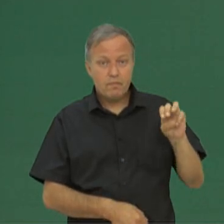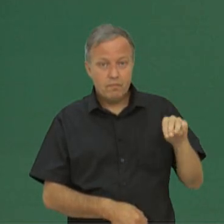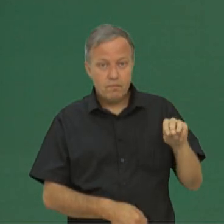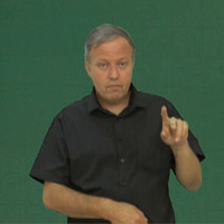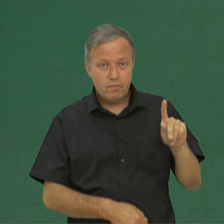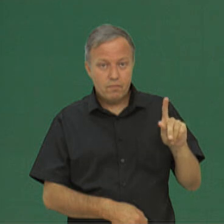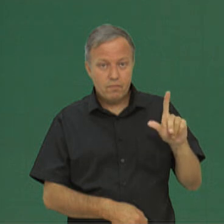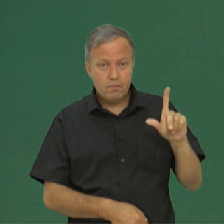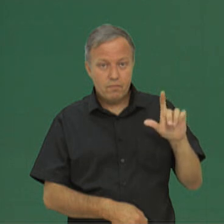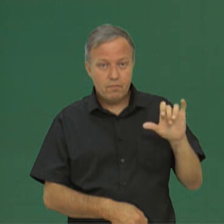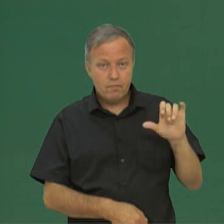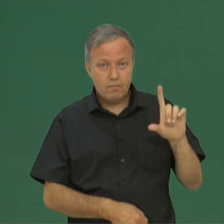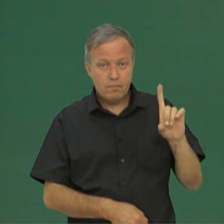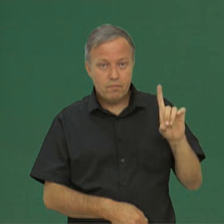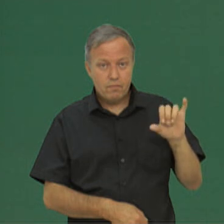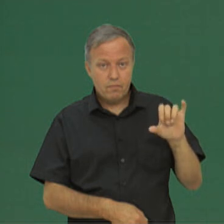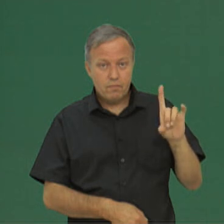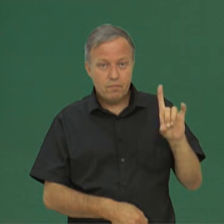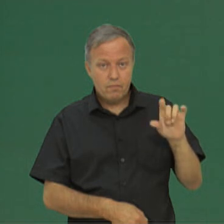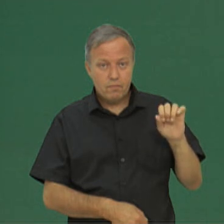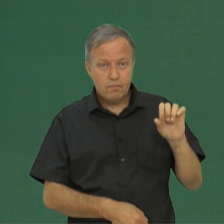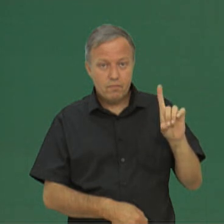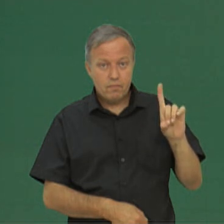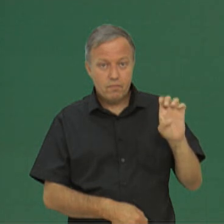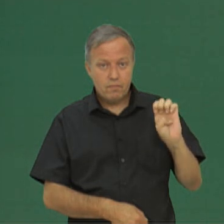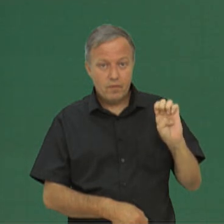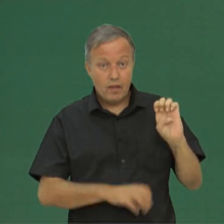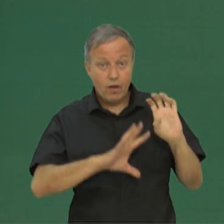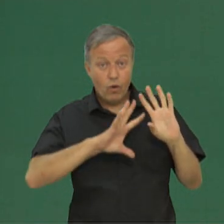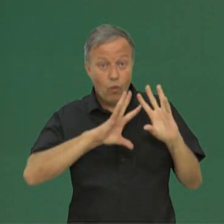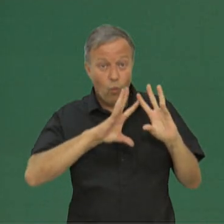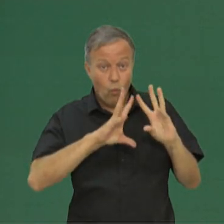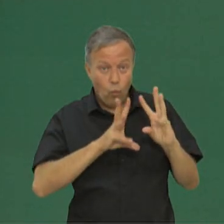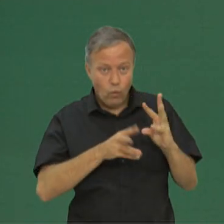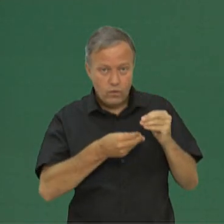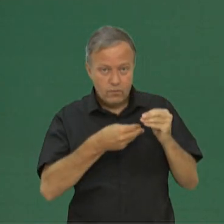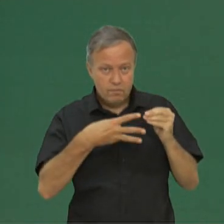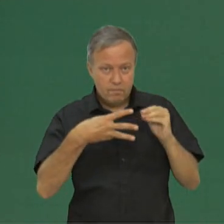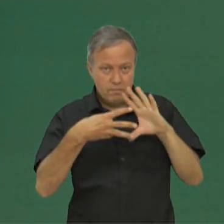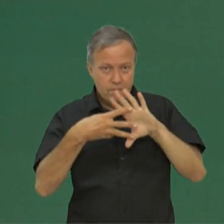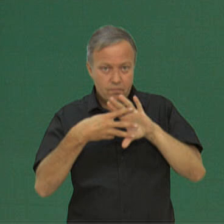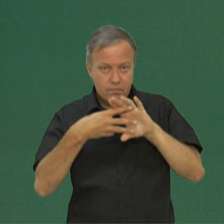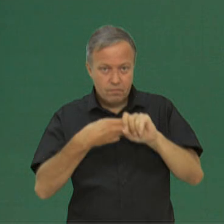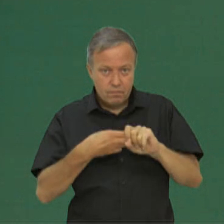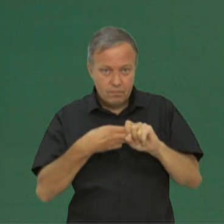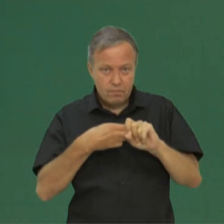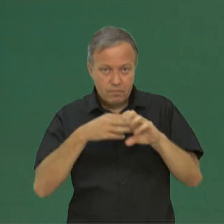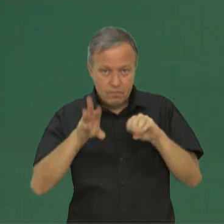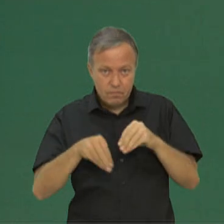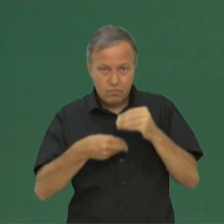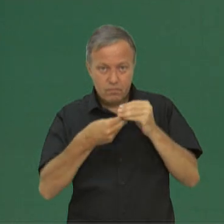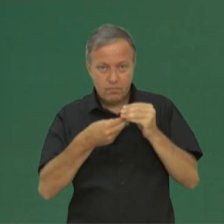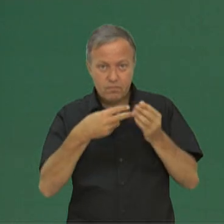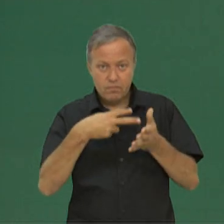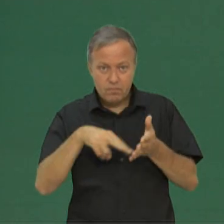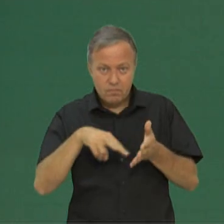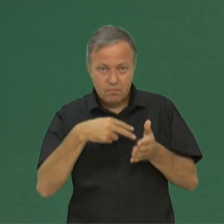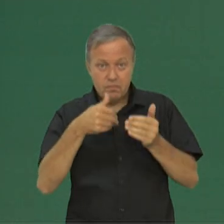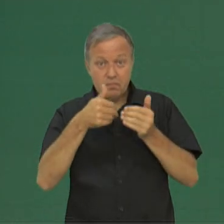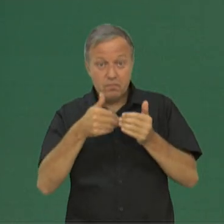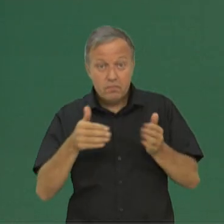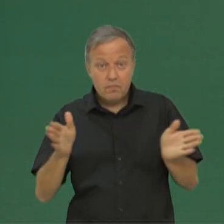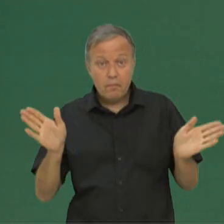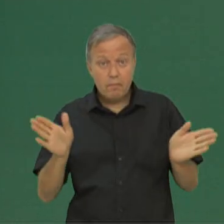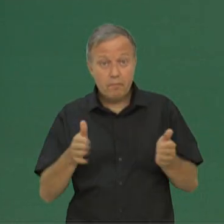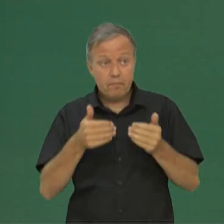tínhamos histórias, né? Por isso, nós tínhamos mais dramaticidade, né? Mais representação,